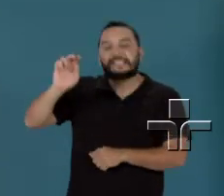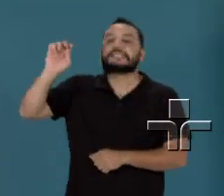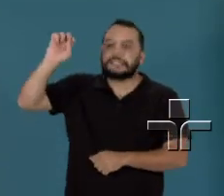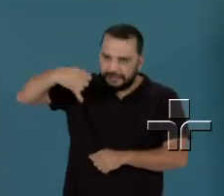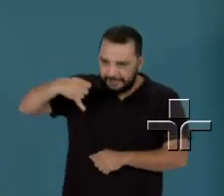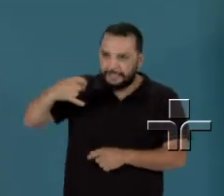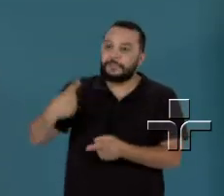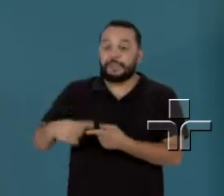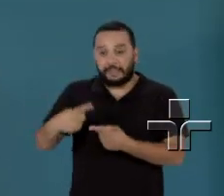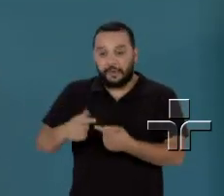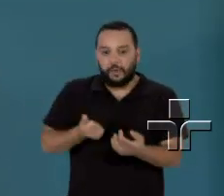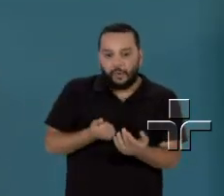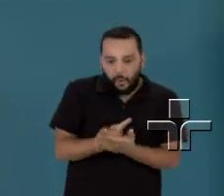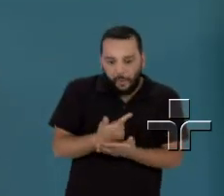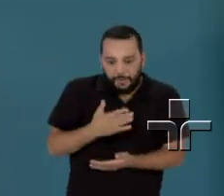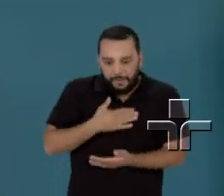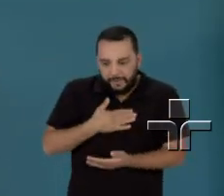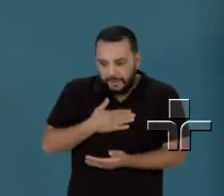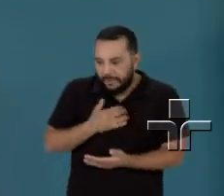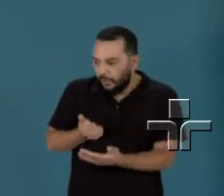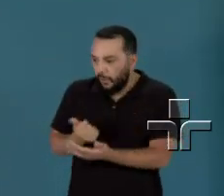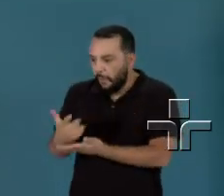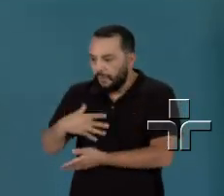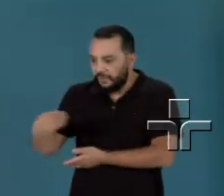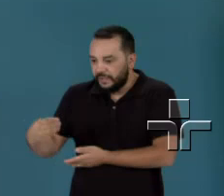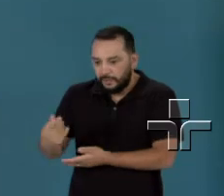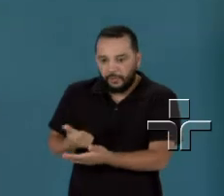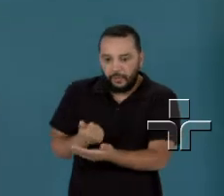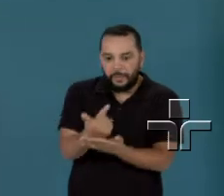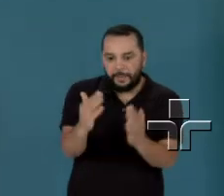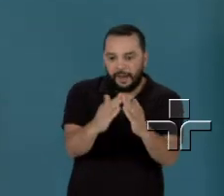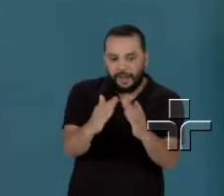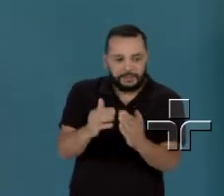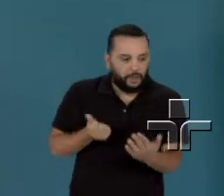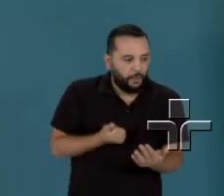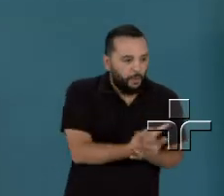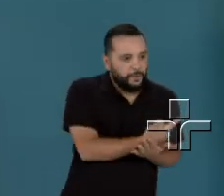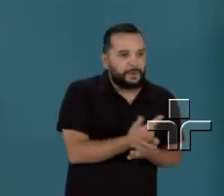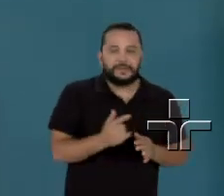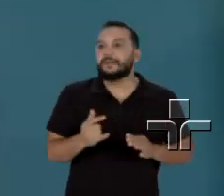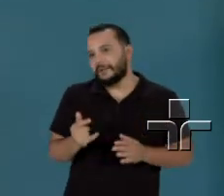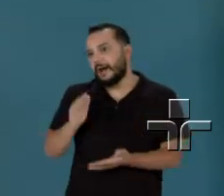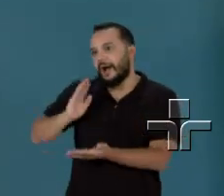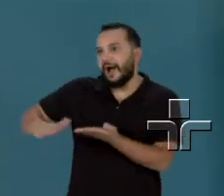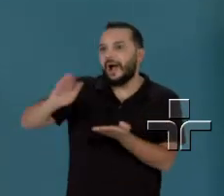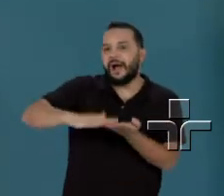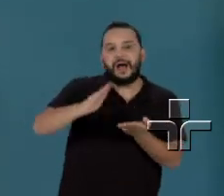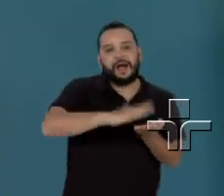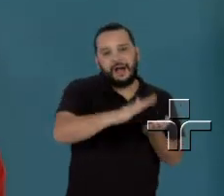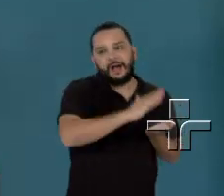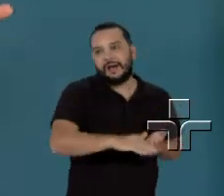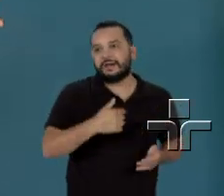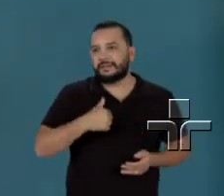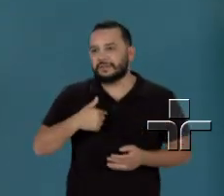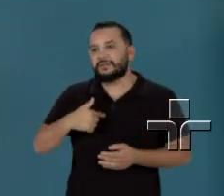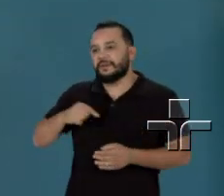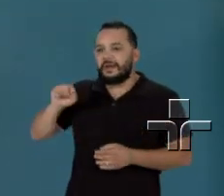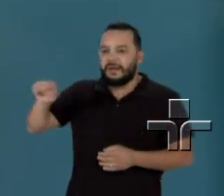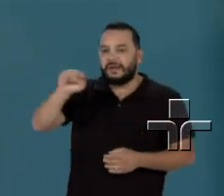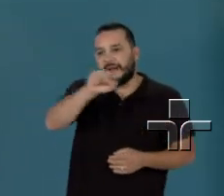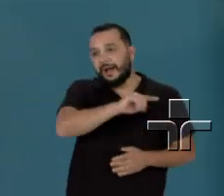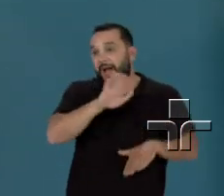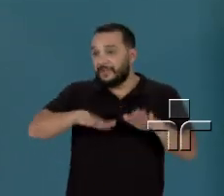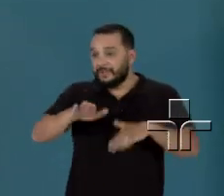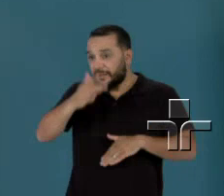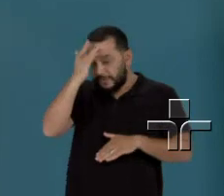gasta com ela com os filhos e com a casa né a gente tem outros gastos então de repente na